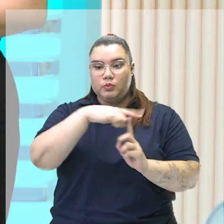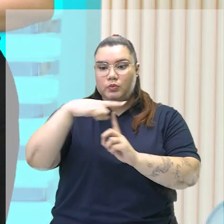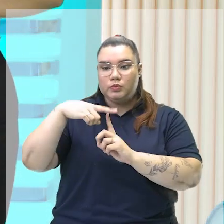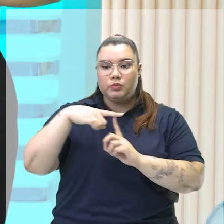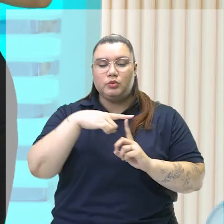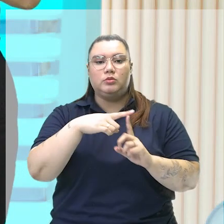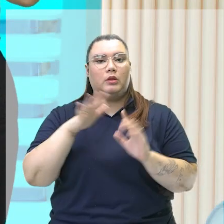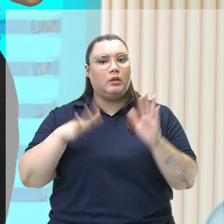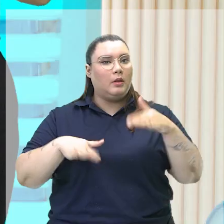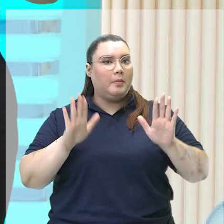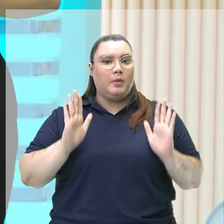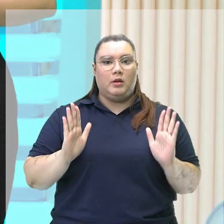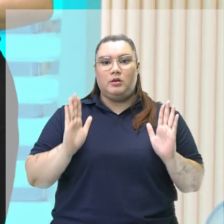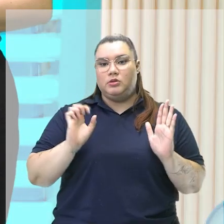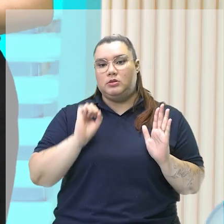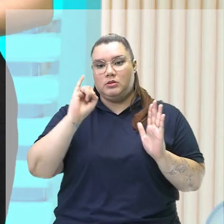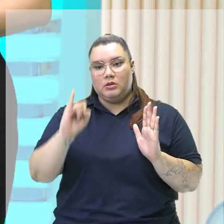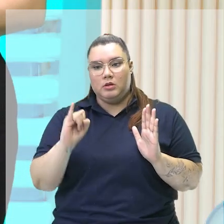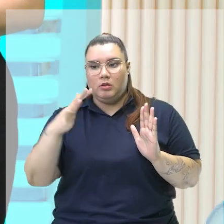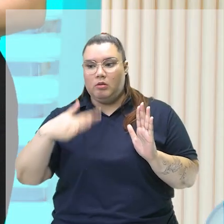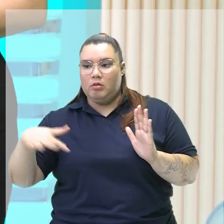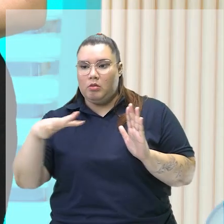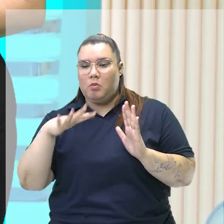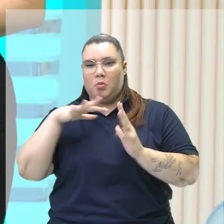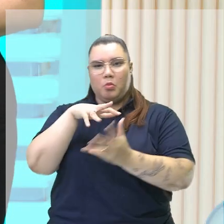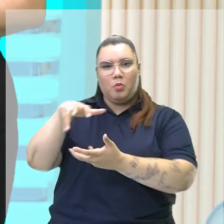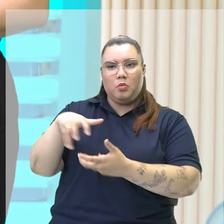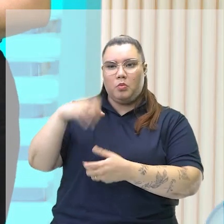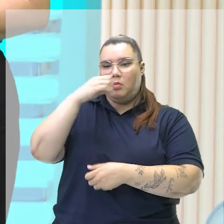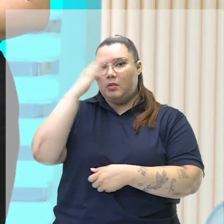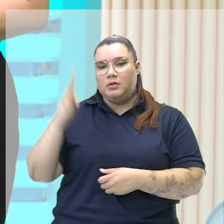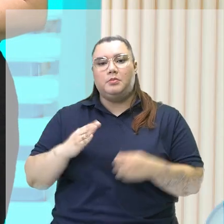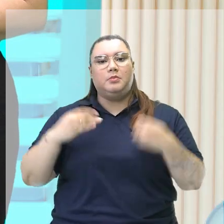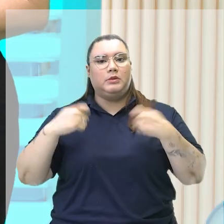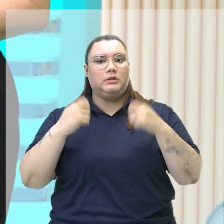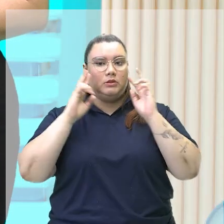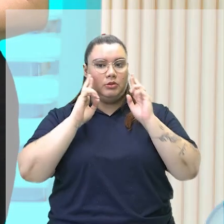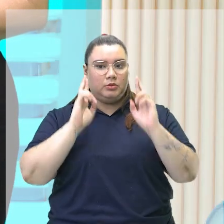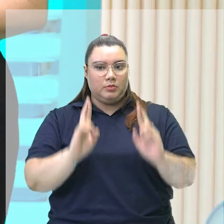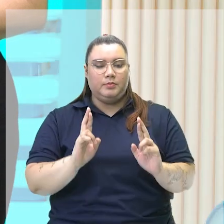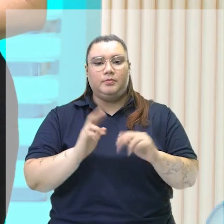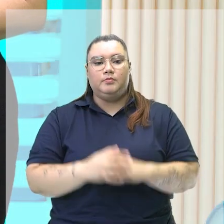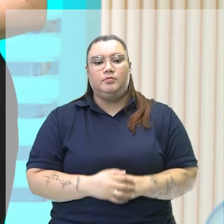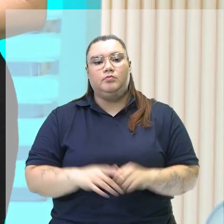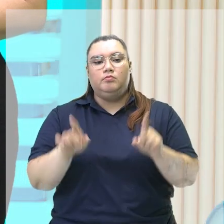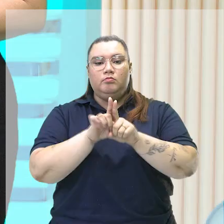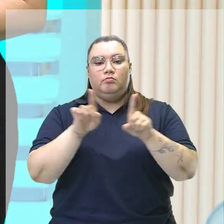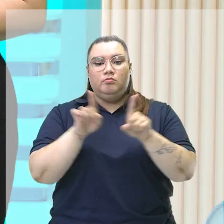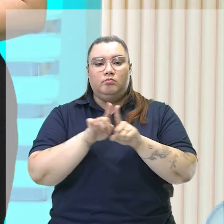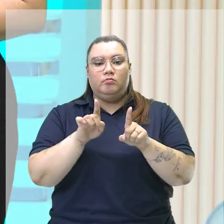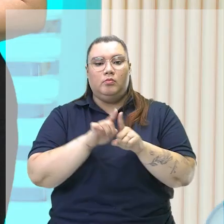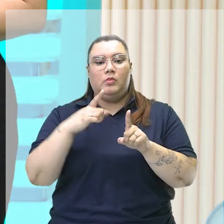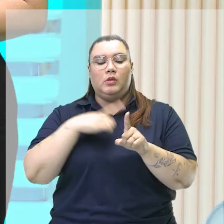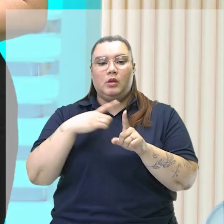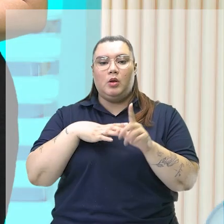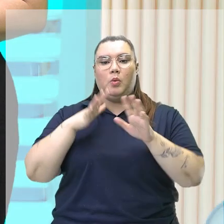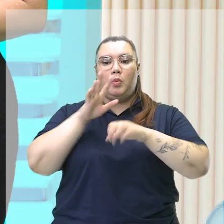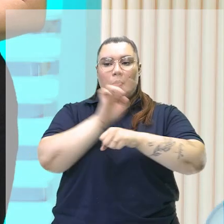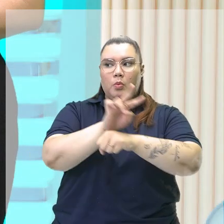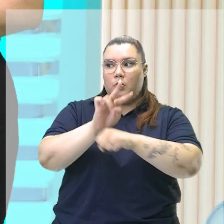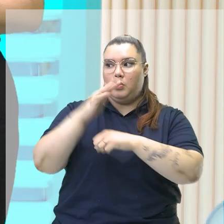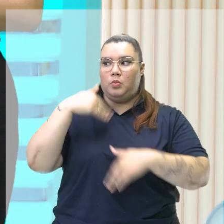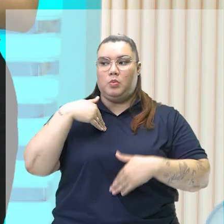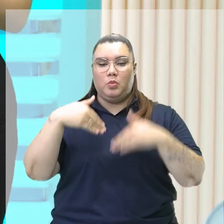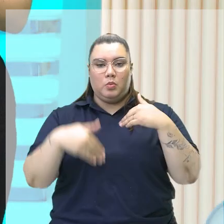tá? Independente se são do mundo ou se são brasileiros, a prática do respeito é constante. Mantenha a integridade física do